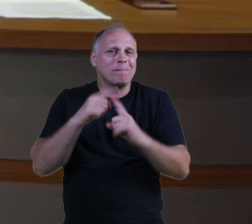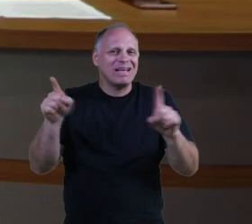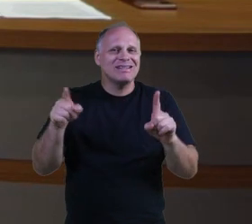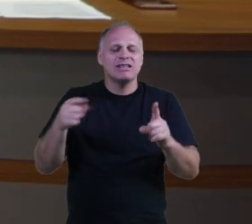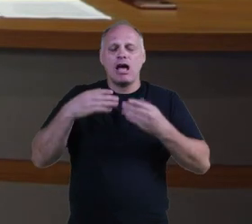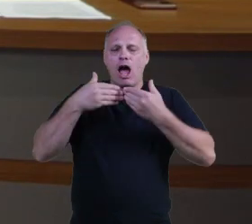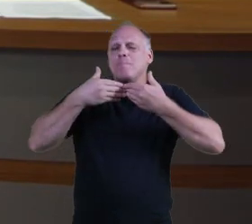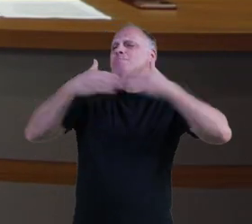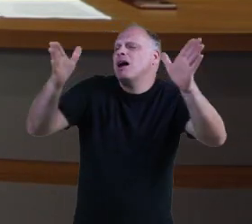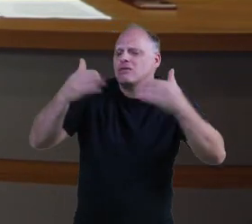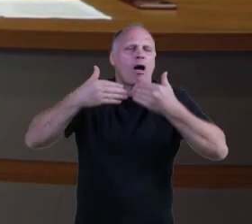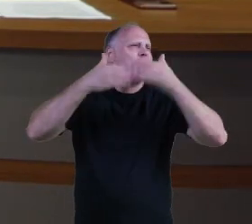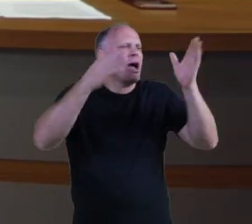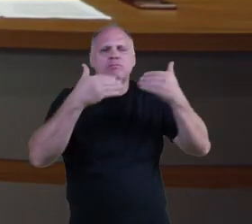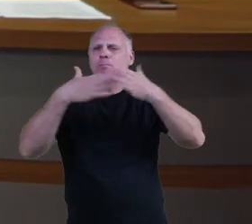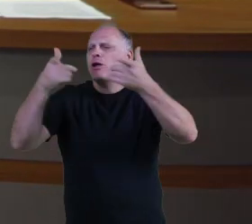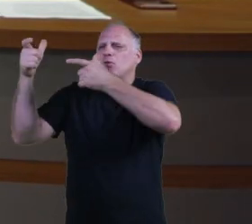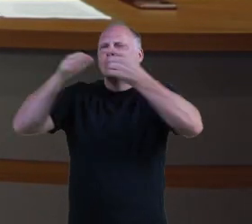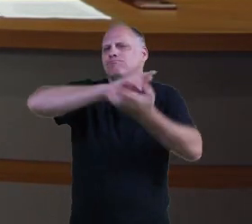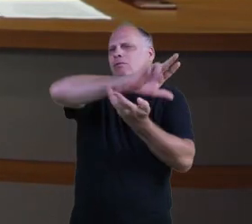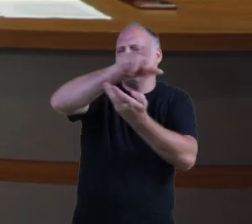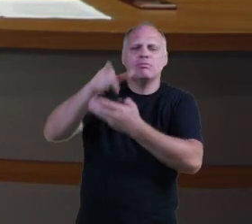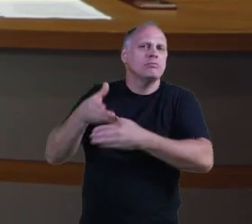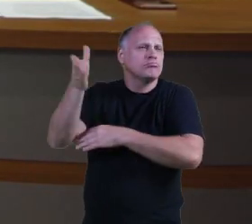de tocar muito e viajar muito, eu disse,